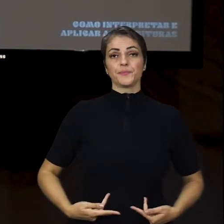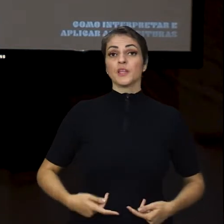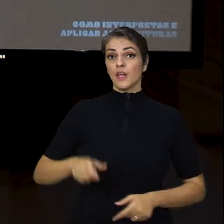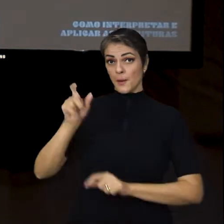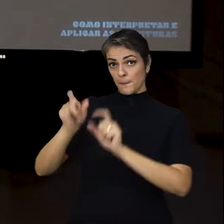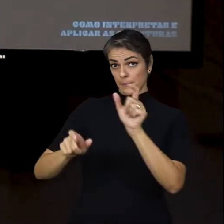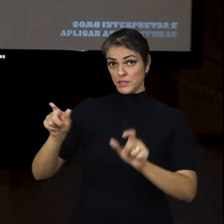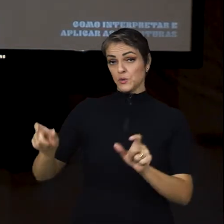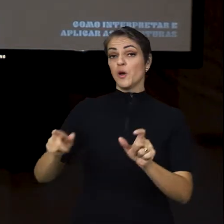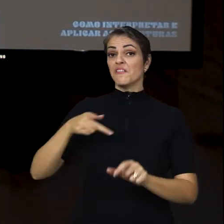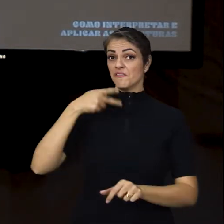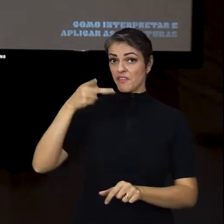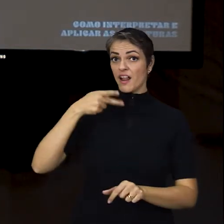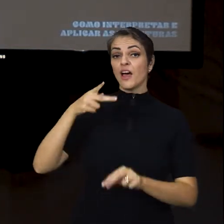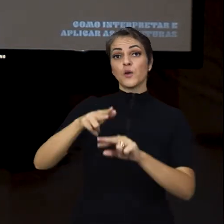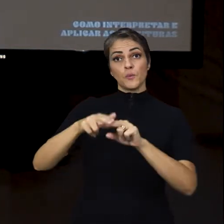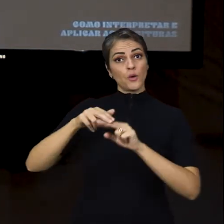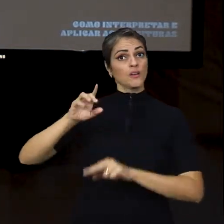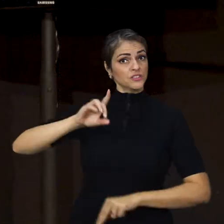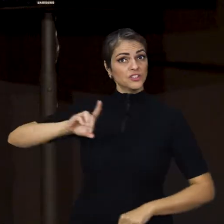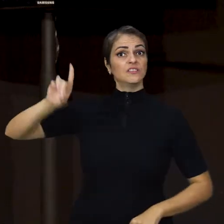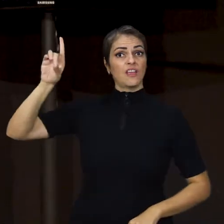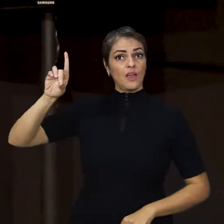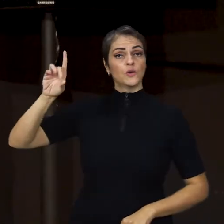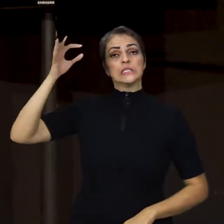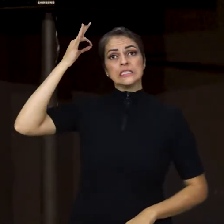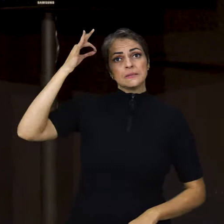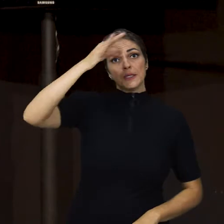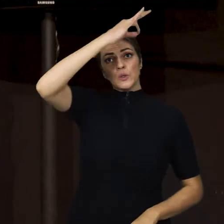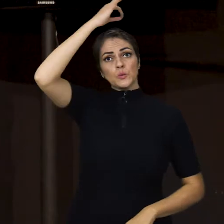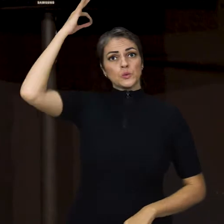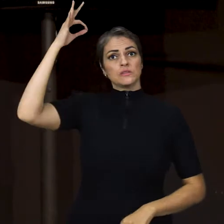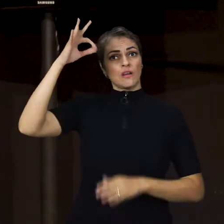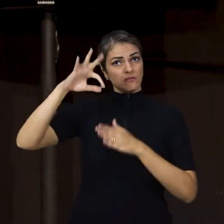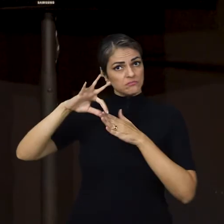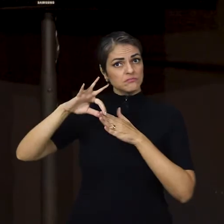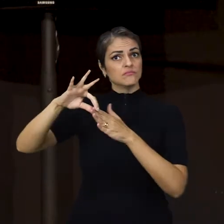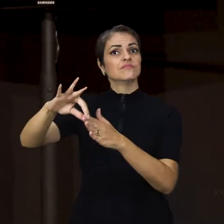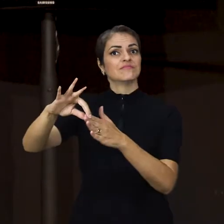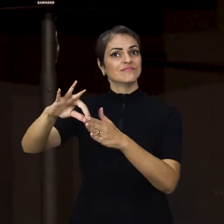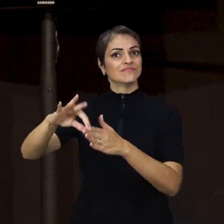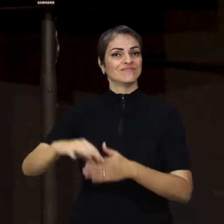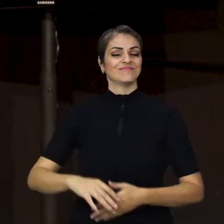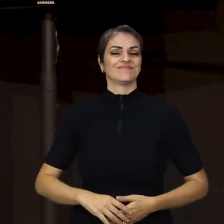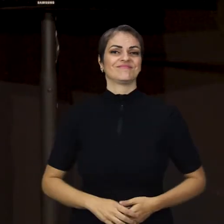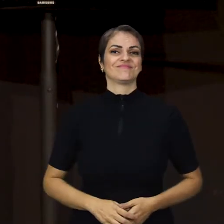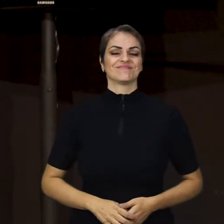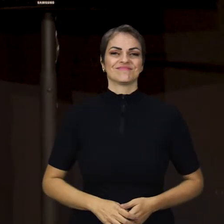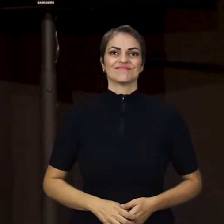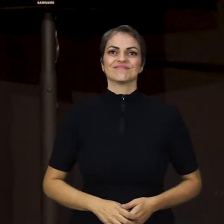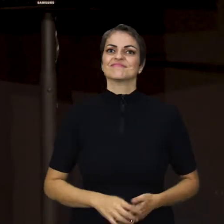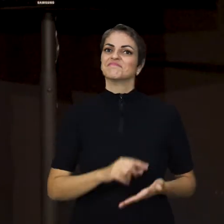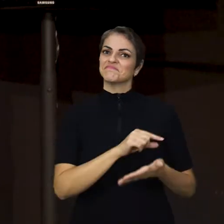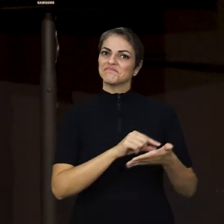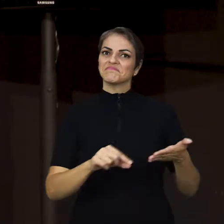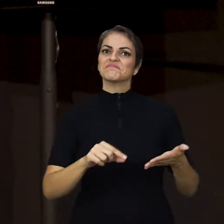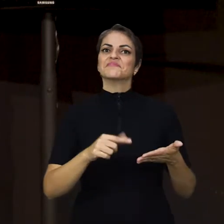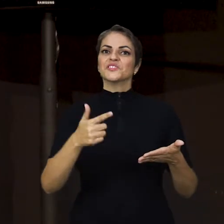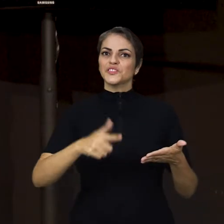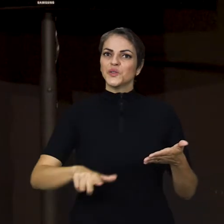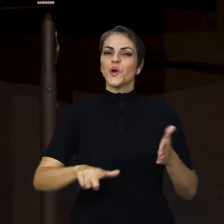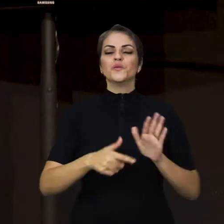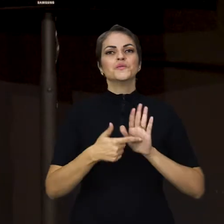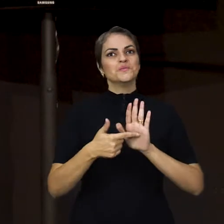de Deus, impelidos pelo Espírito Santo. Agora a gente tem um novo elemento que aparece aqui na